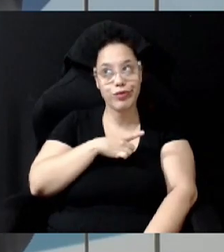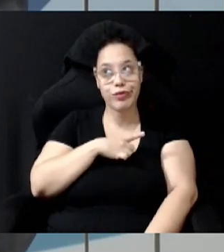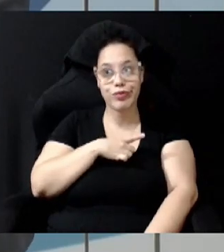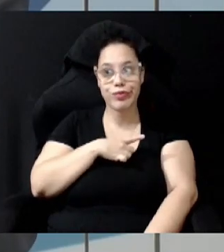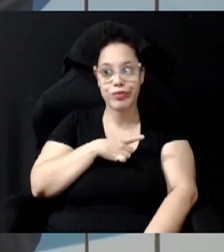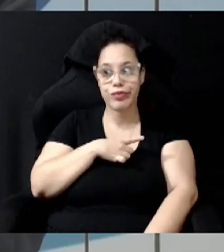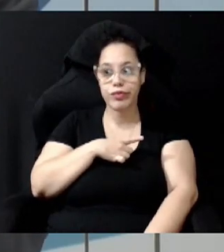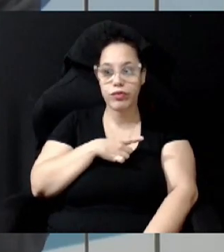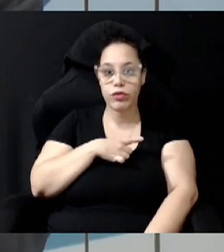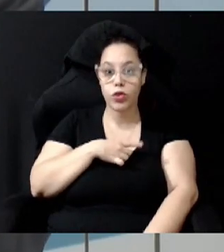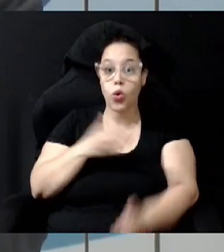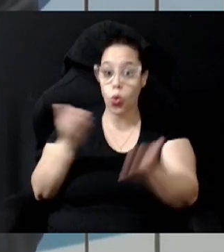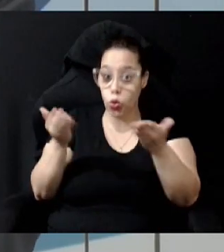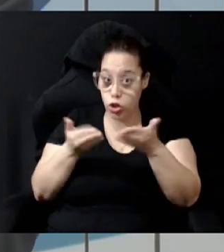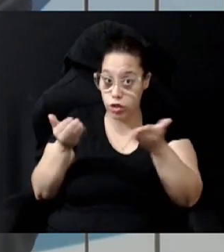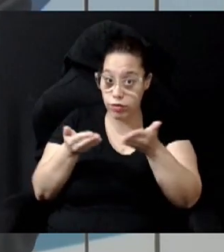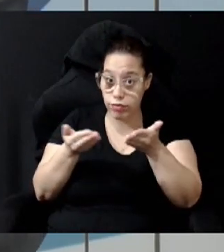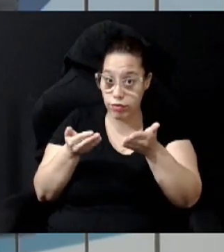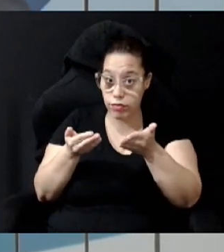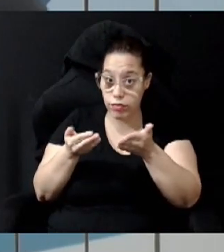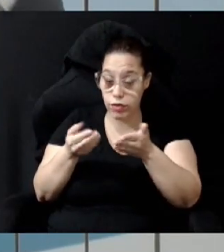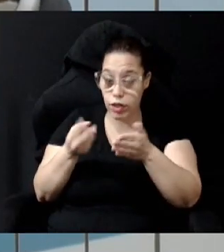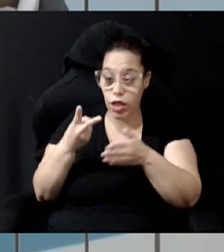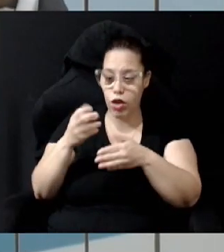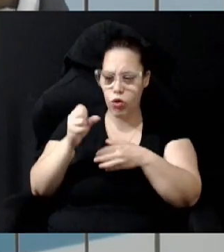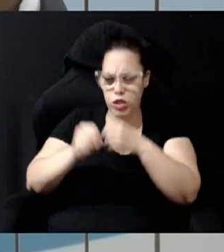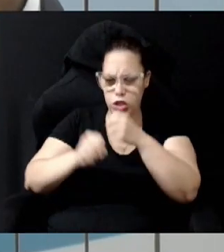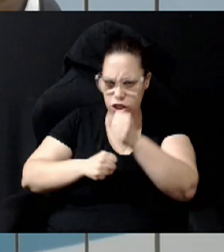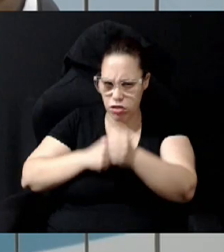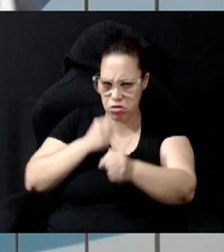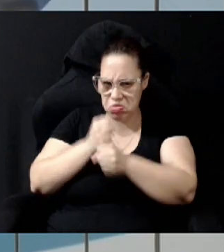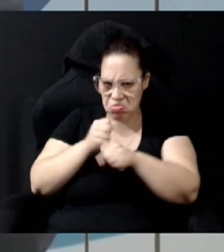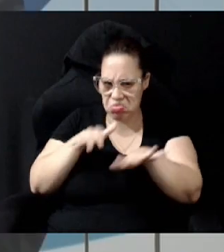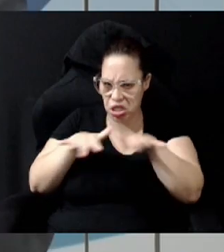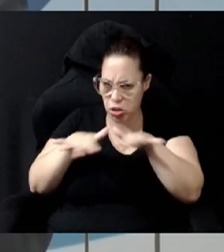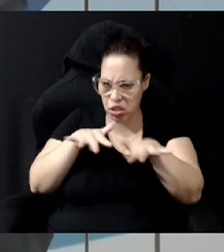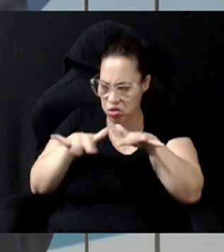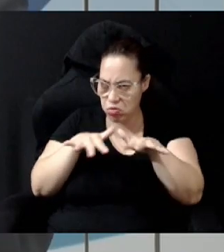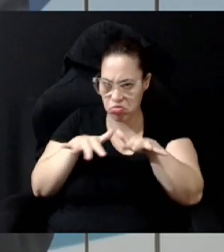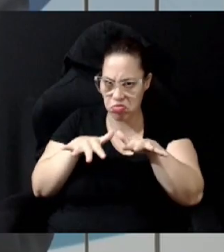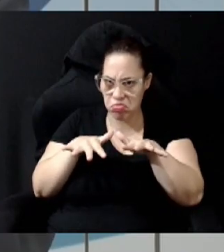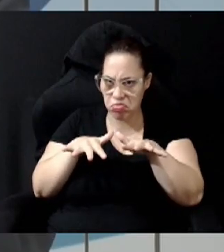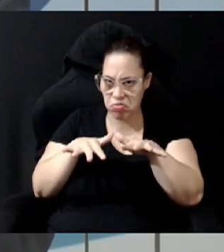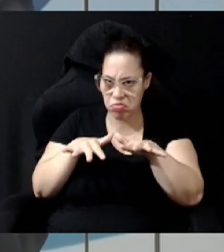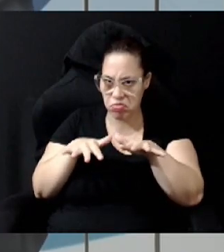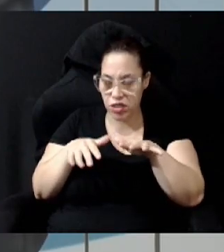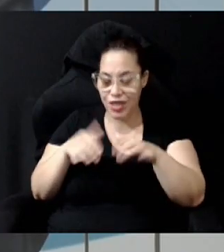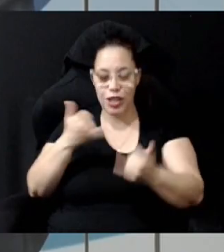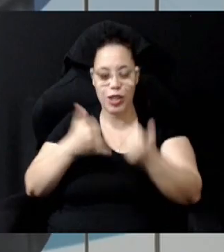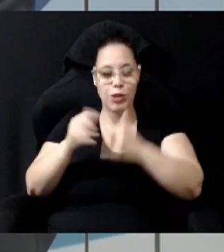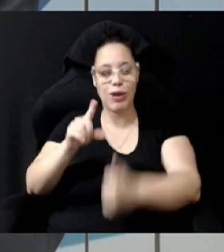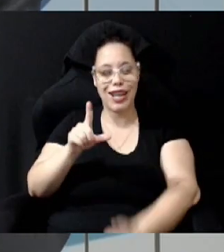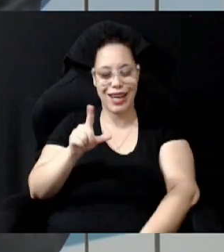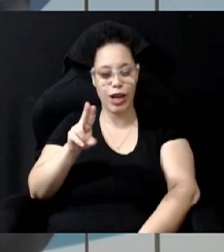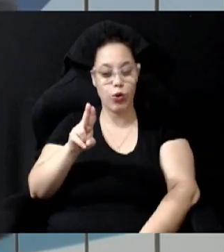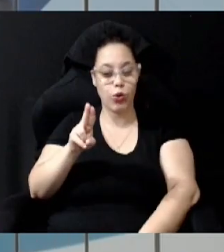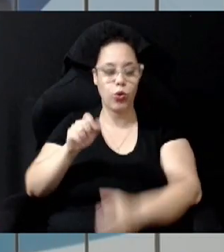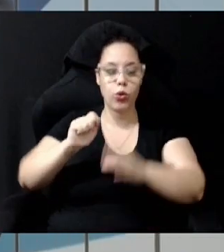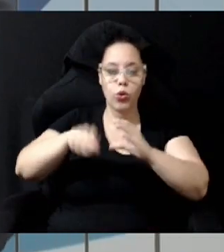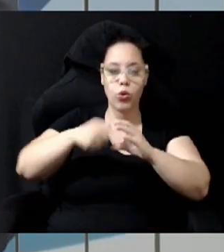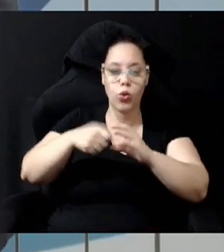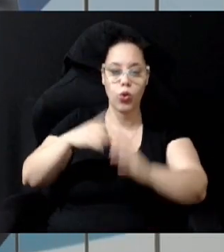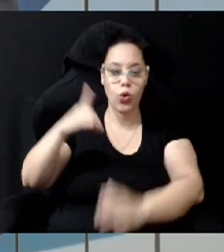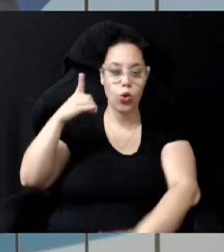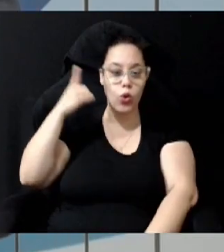hoje que eu digo há 20 anos pelo menos, né? Eu brinquei com o Lu aqui no estúdio, né? Mas você tem deputados que denunciam